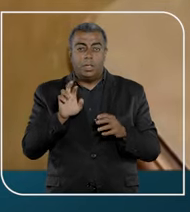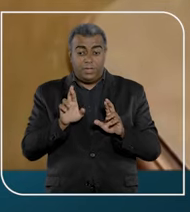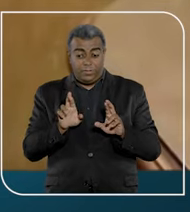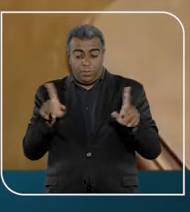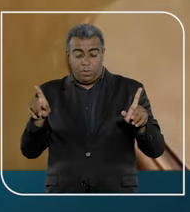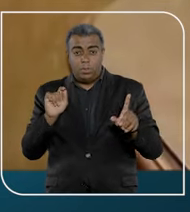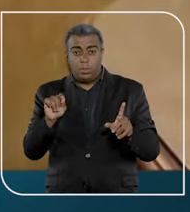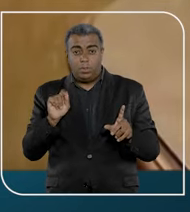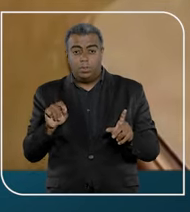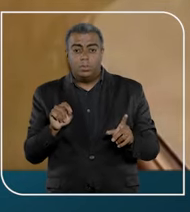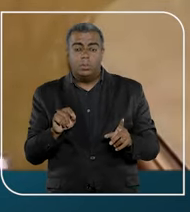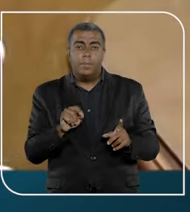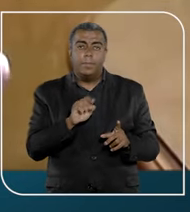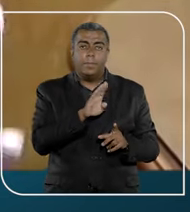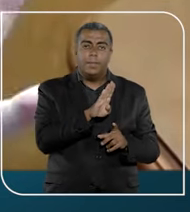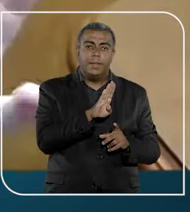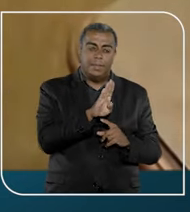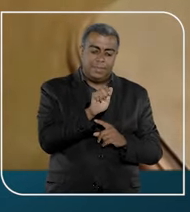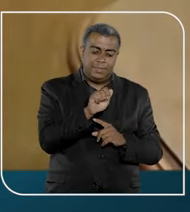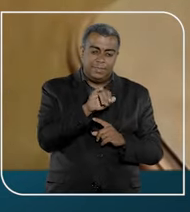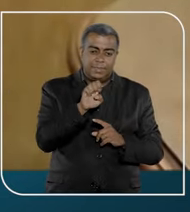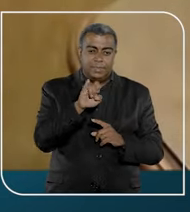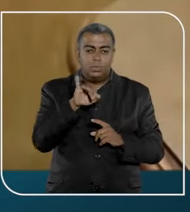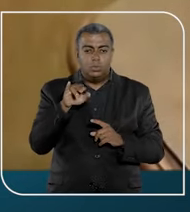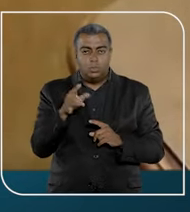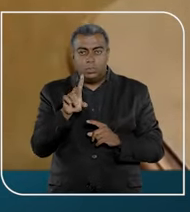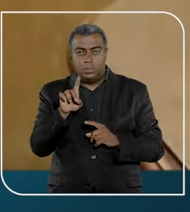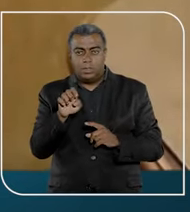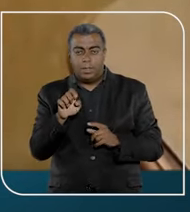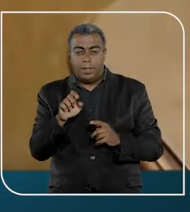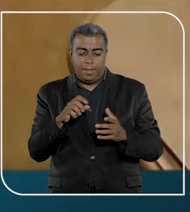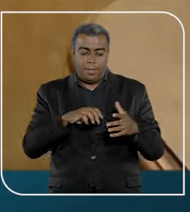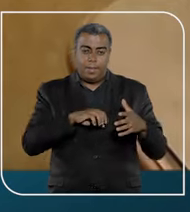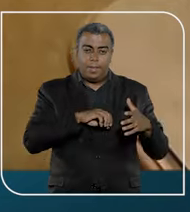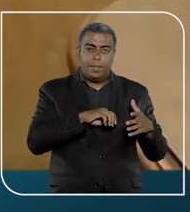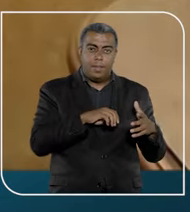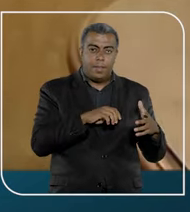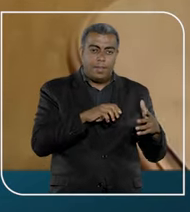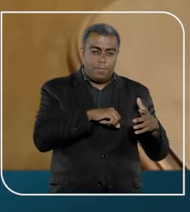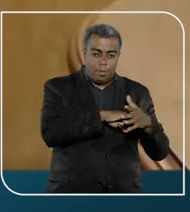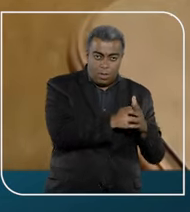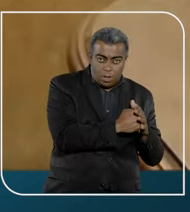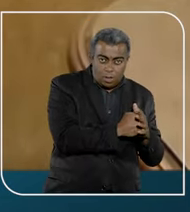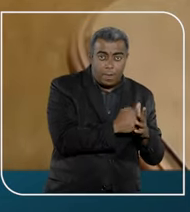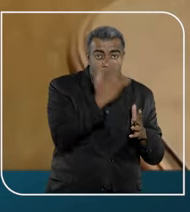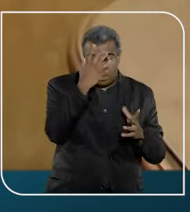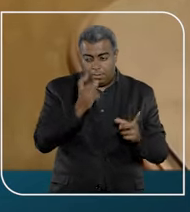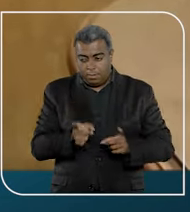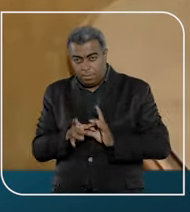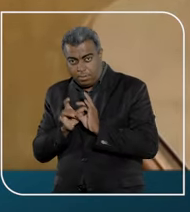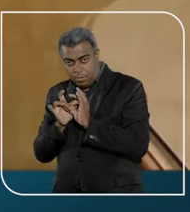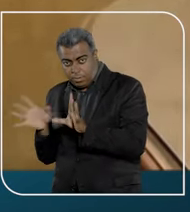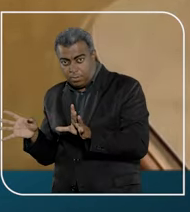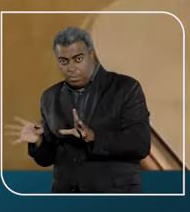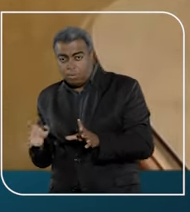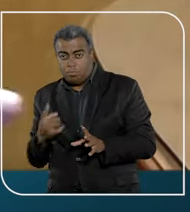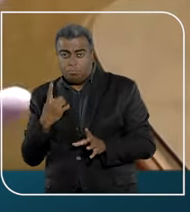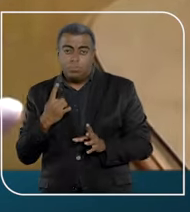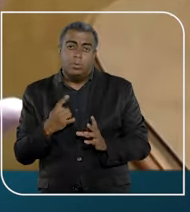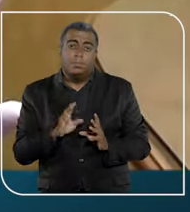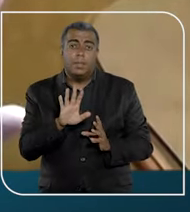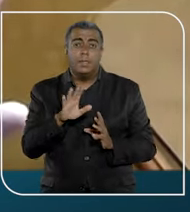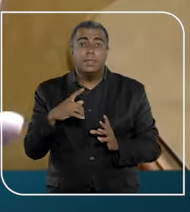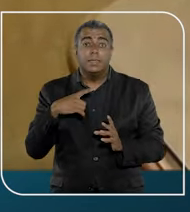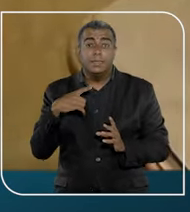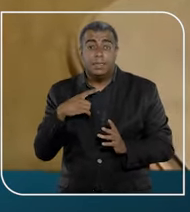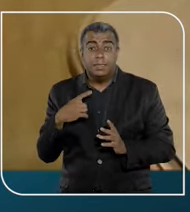Bacenjude, né? Só para você entender a diferença entre os dois. O Bacenjude bloqueava hoje e liberava amanhã. E era uma